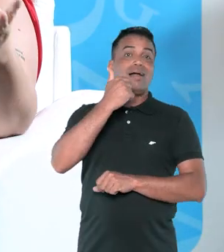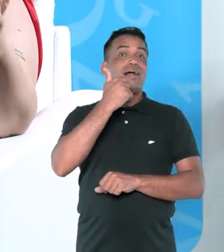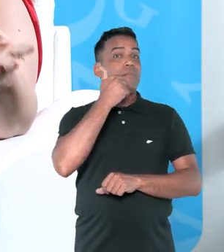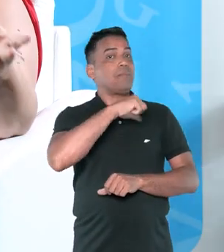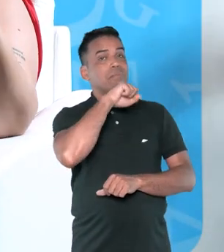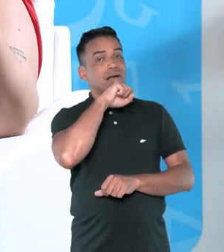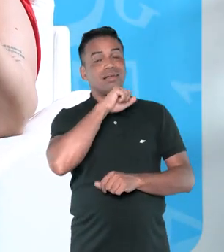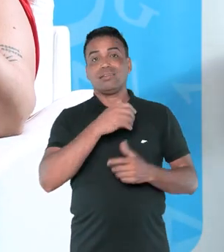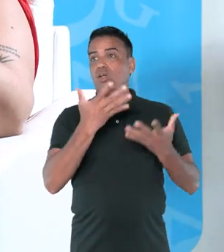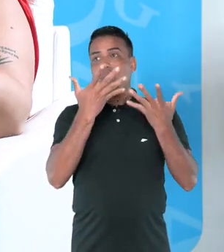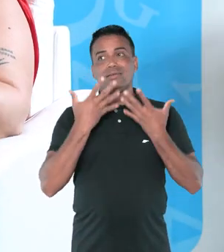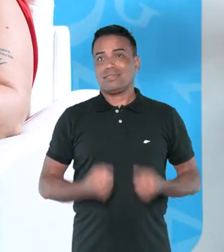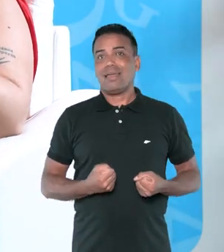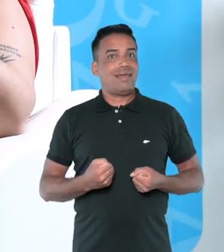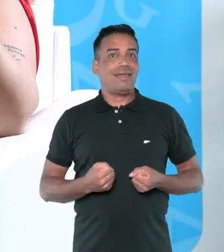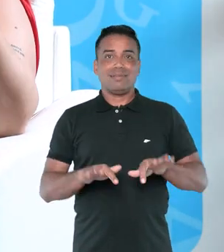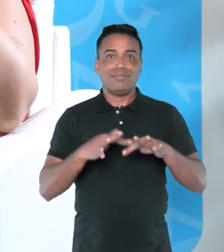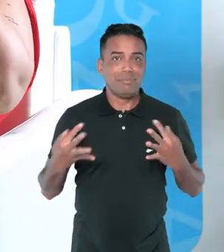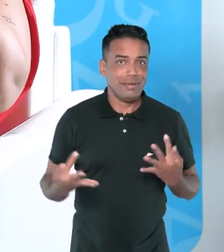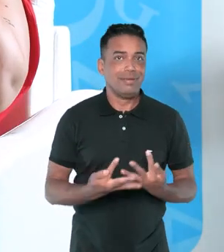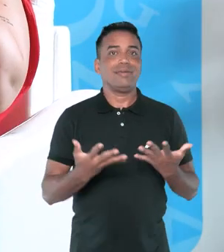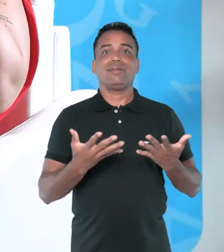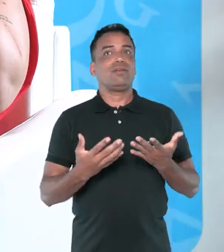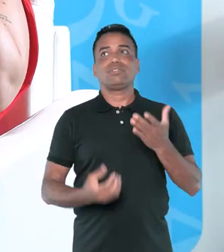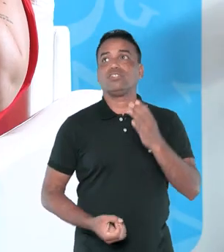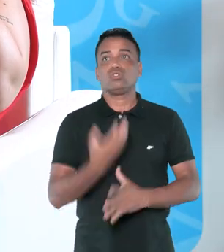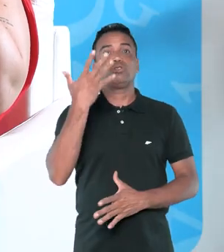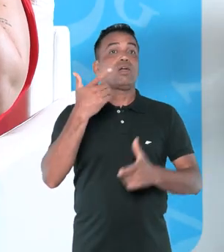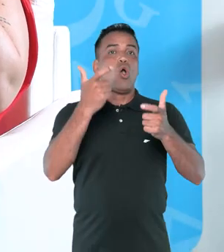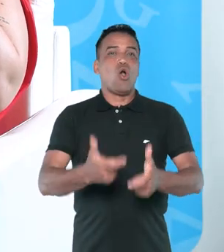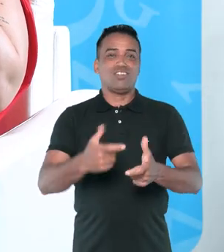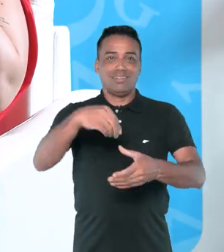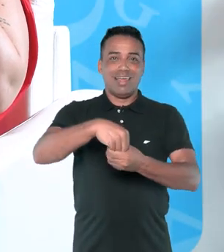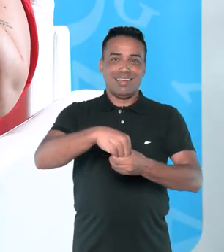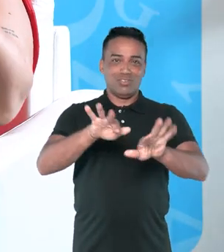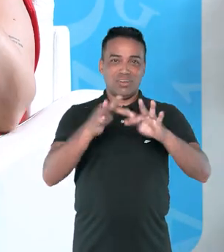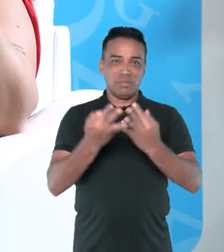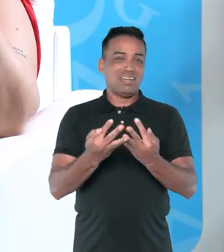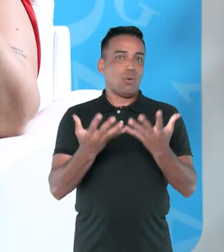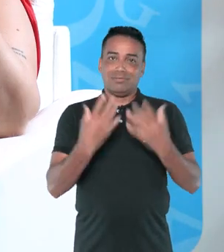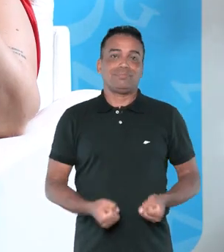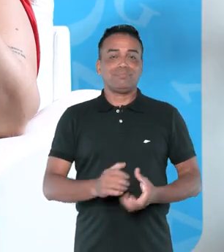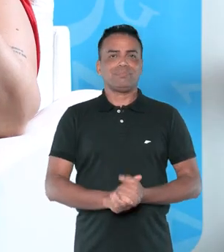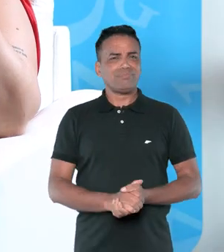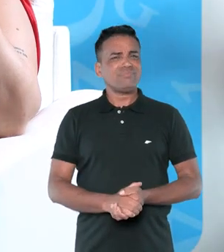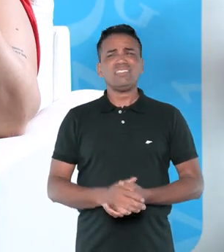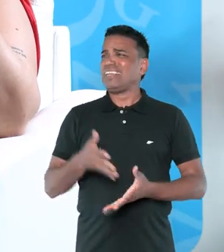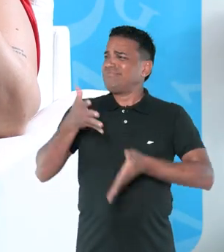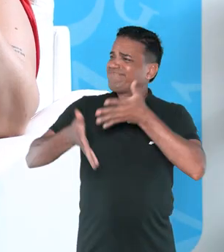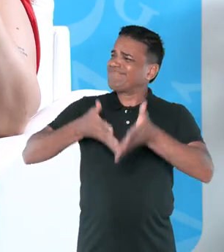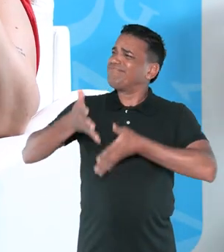própria maternidade, não aceita a própria paternidade, não aceita a sua origem. Aí, quando ele ficou falando nisso, eu